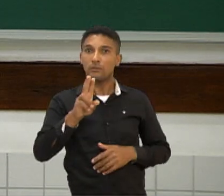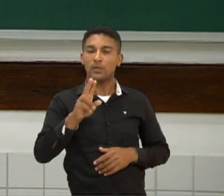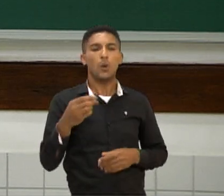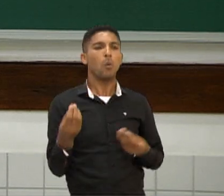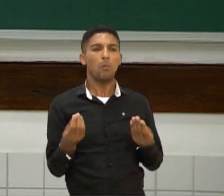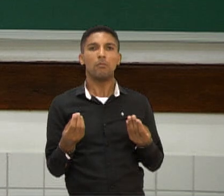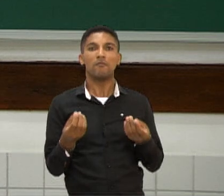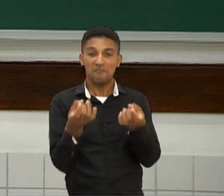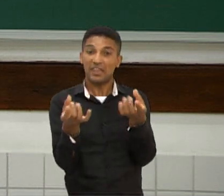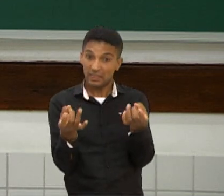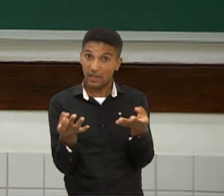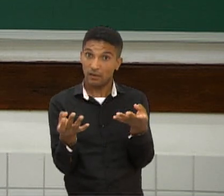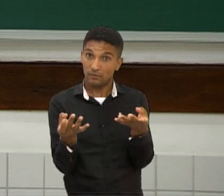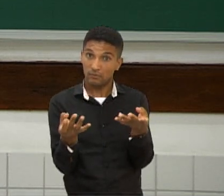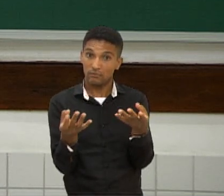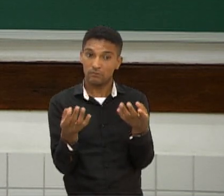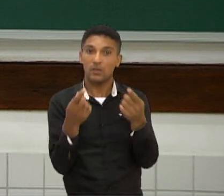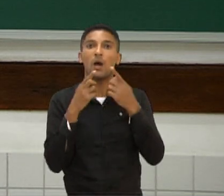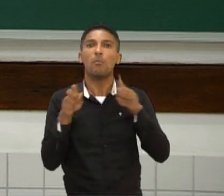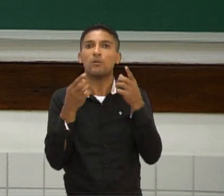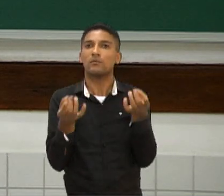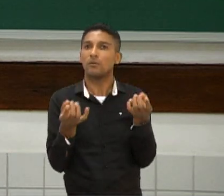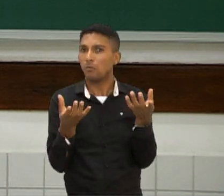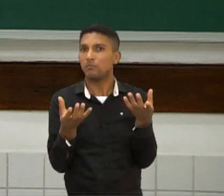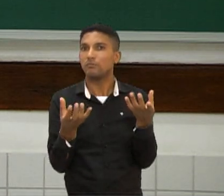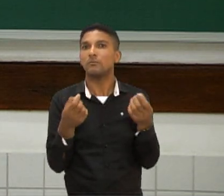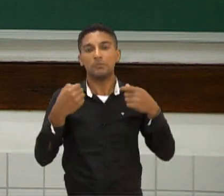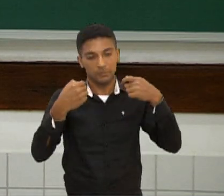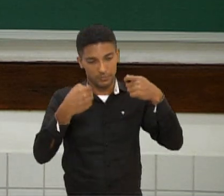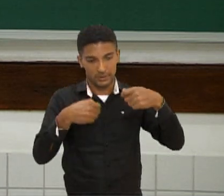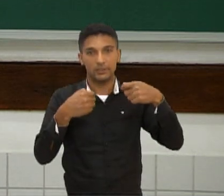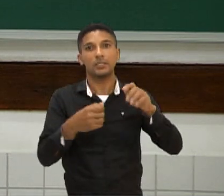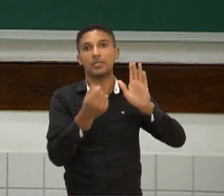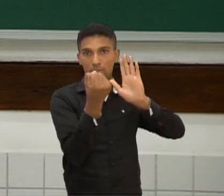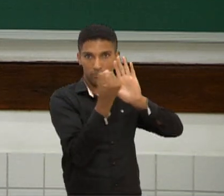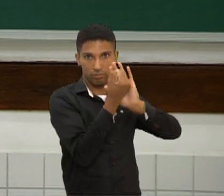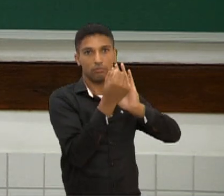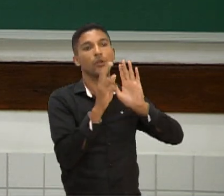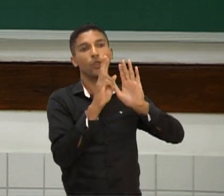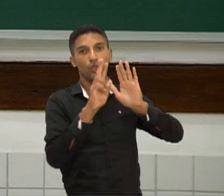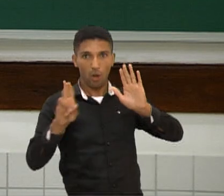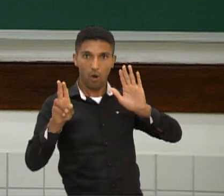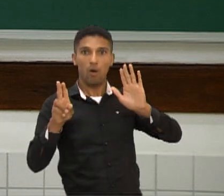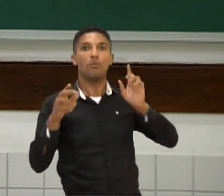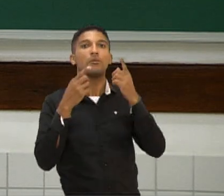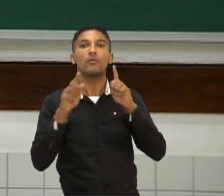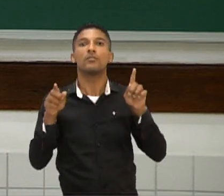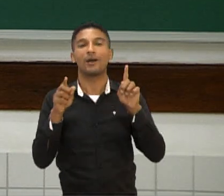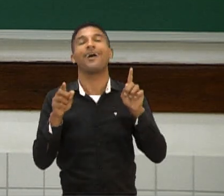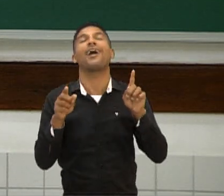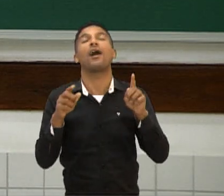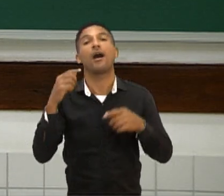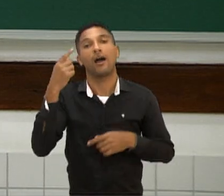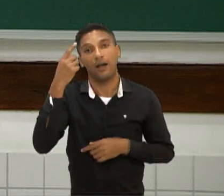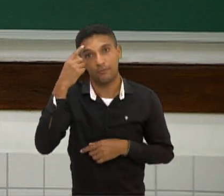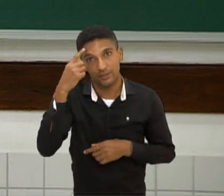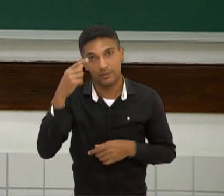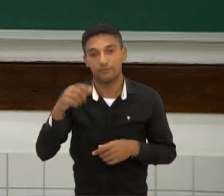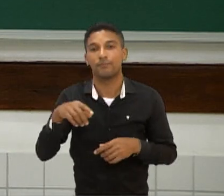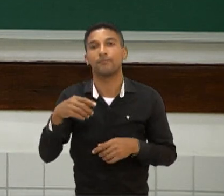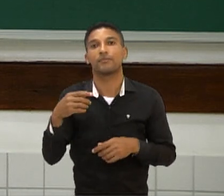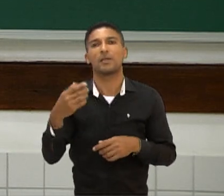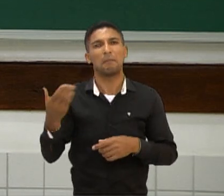a surgir como nome do estilo musical. Então, por exemplo, vem aí o samba, o pagode, o forró,